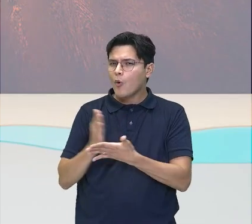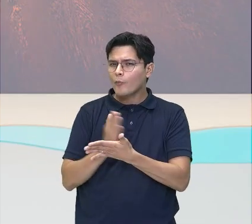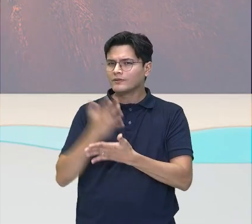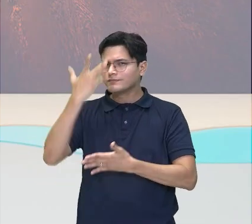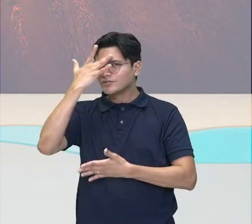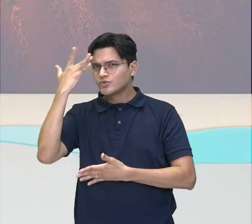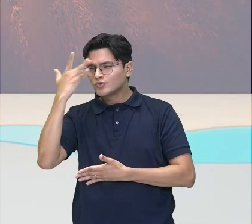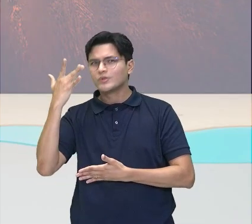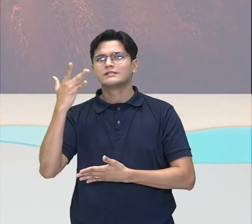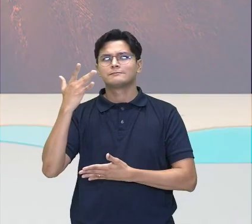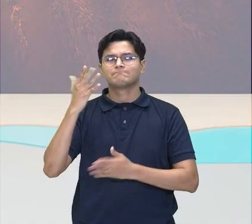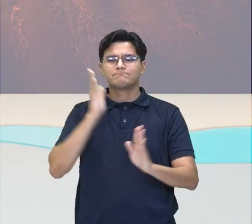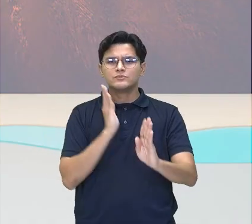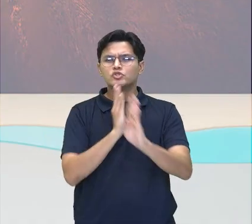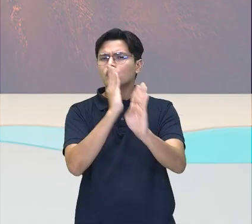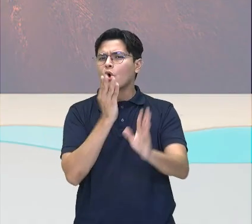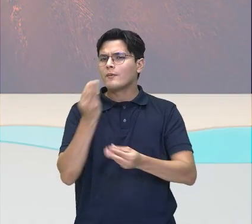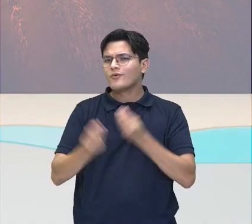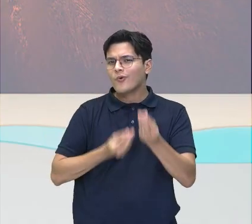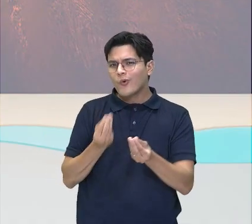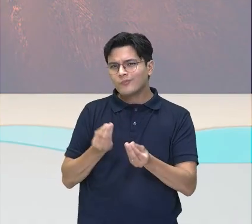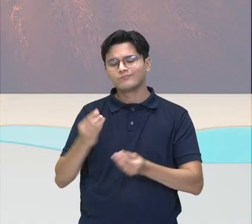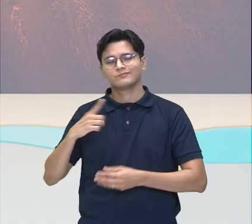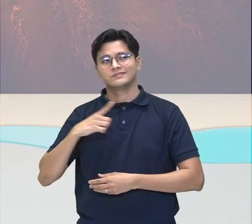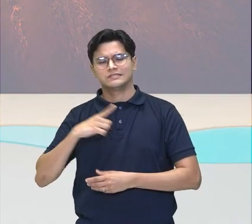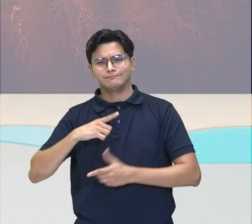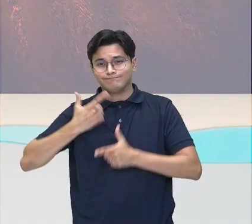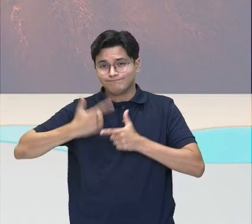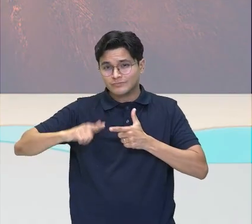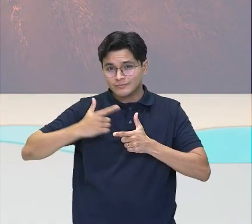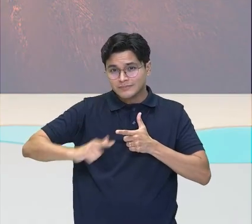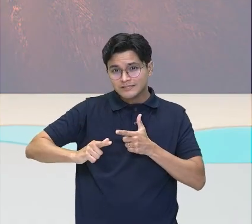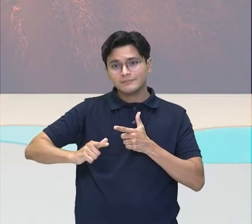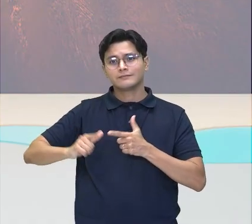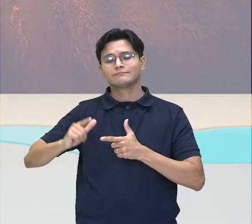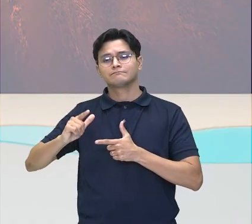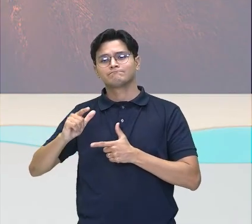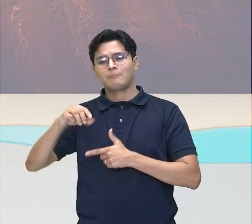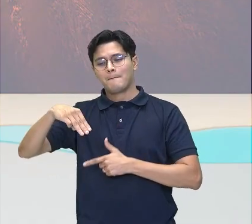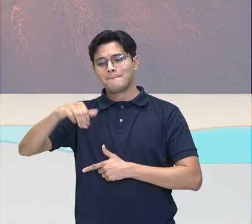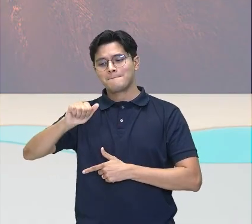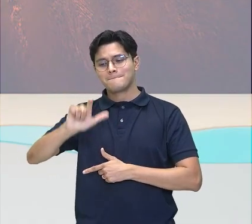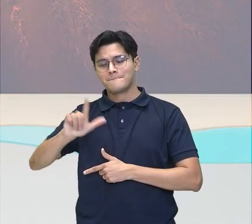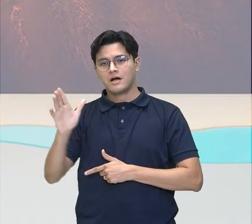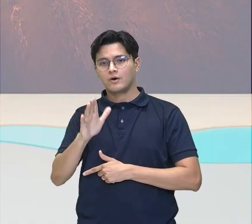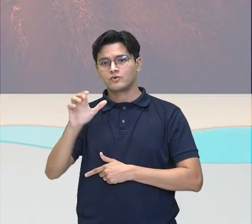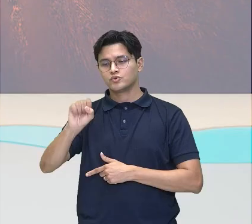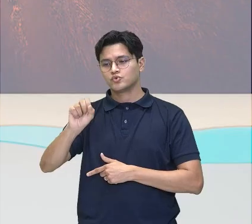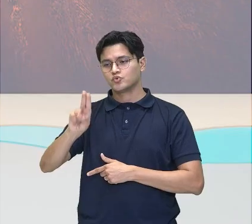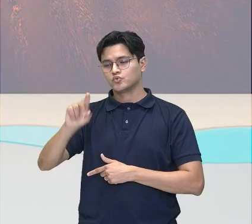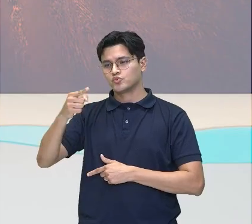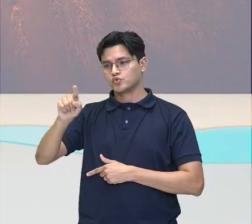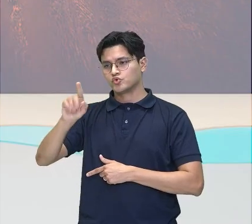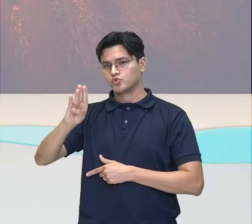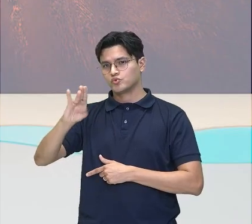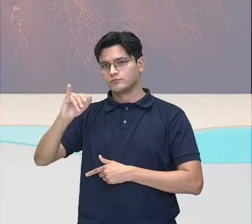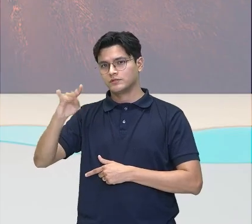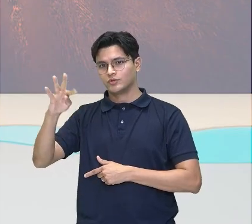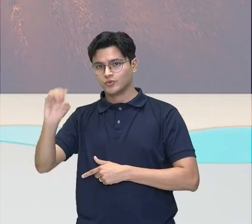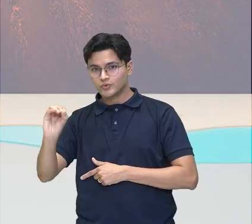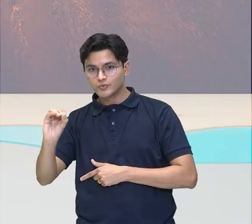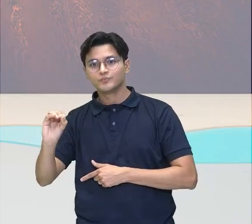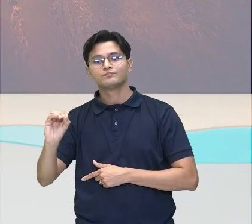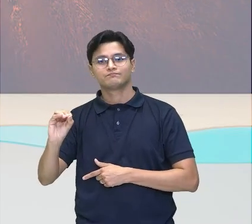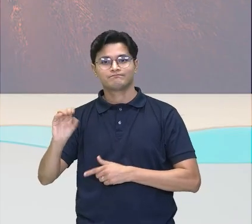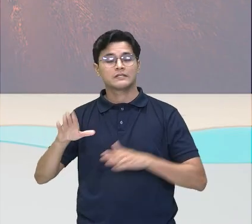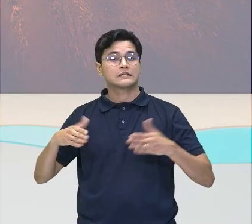saudáveis para tentar regular. E, claro, fazer aquele check-up no médico anualmente,